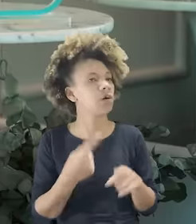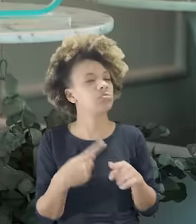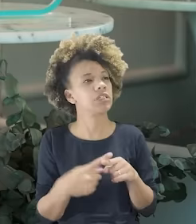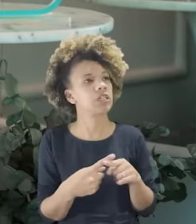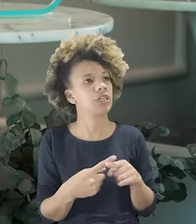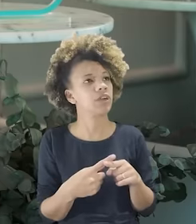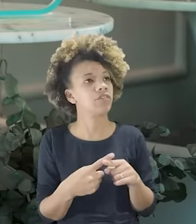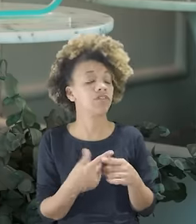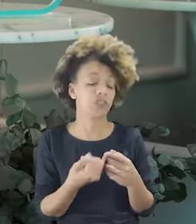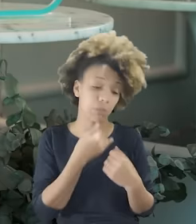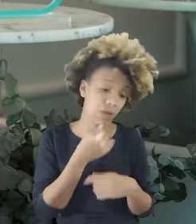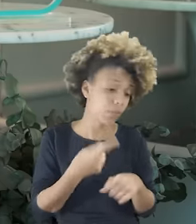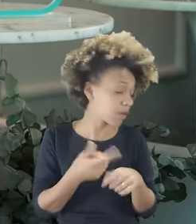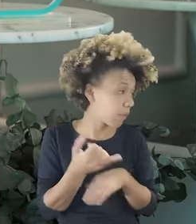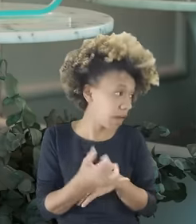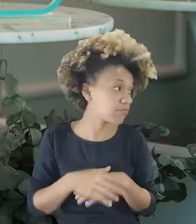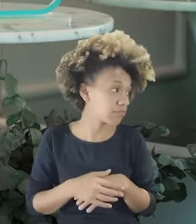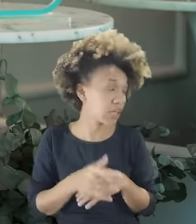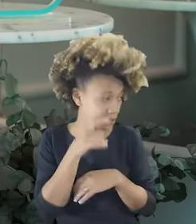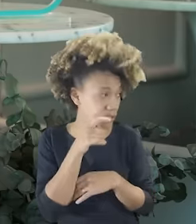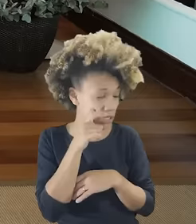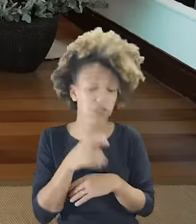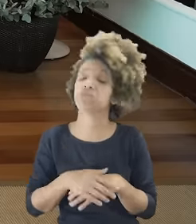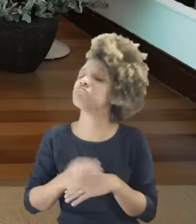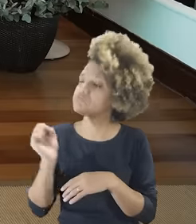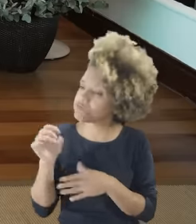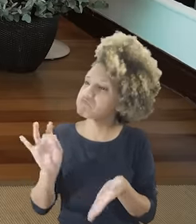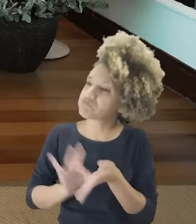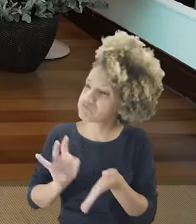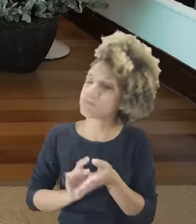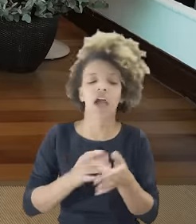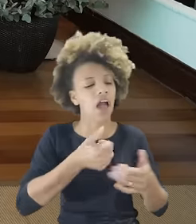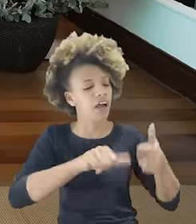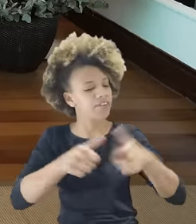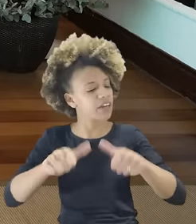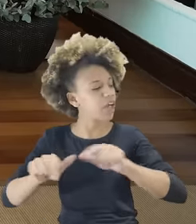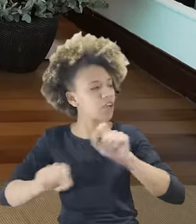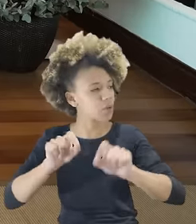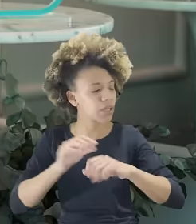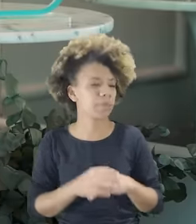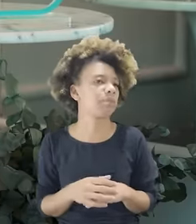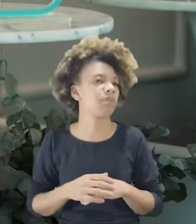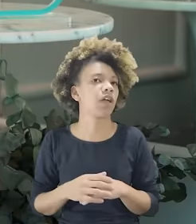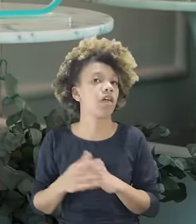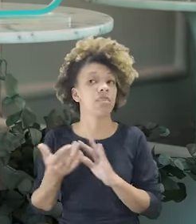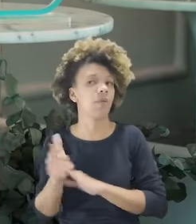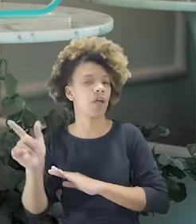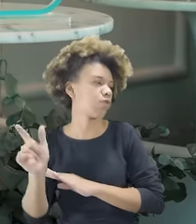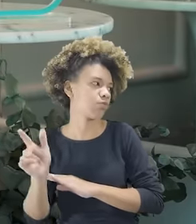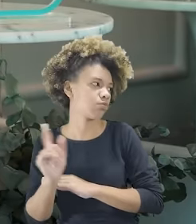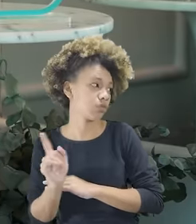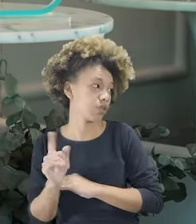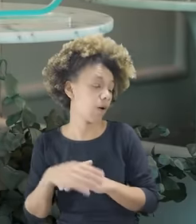que assim você tá infeliz porque você é um merda é muito interessante a gente analisar aqui não é fora